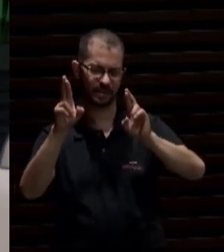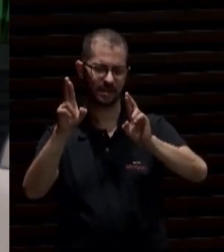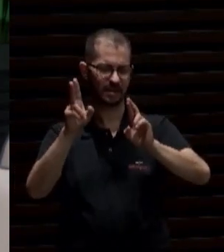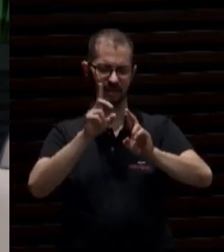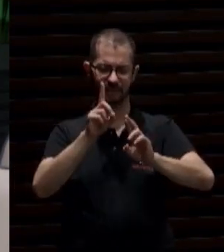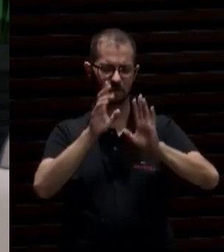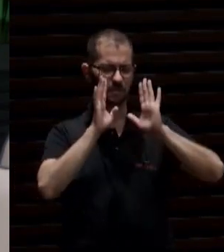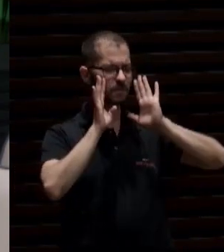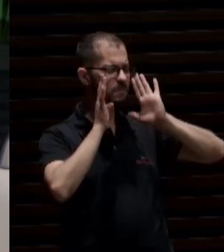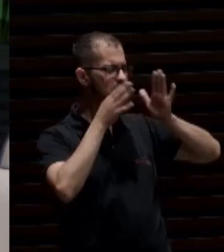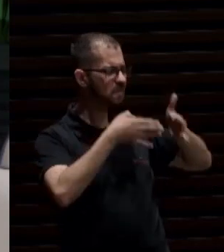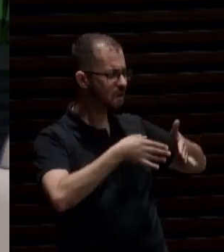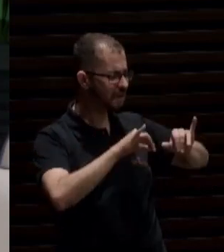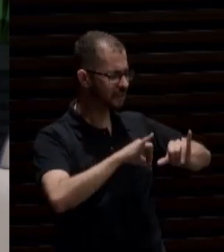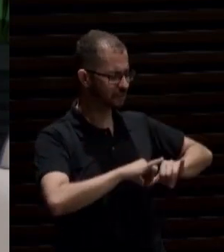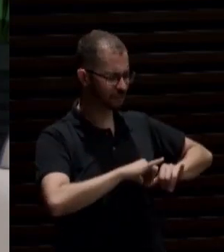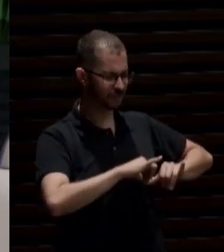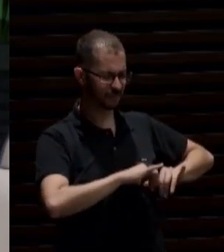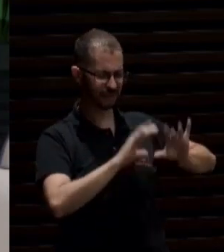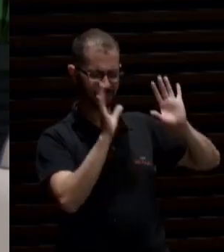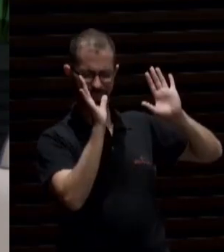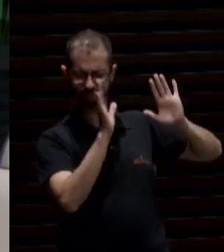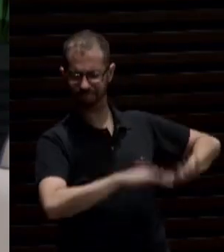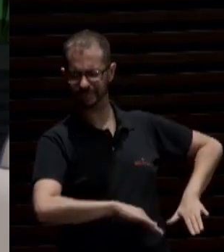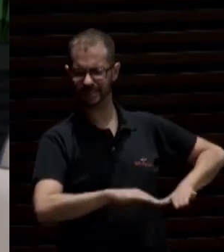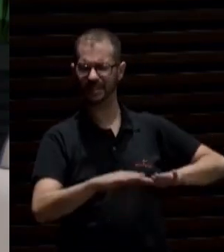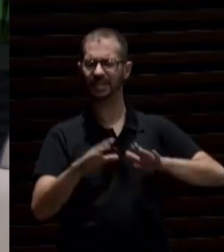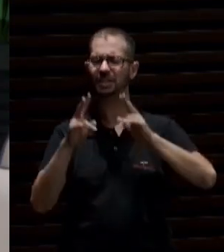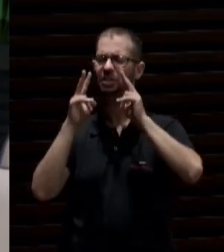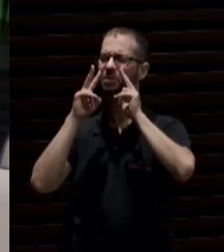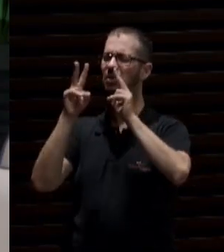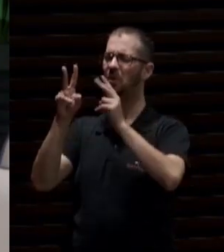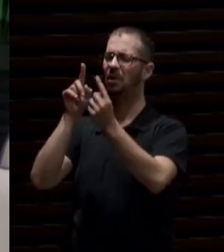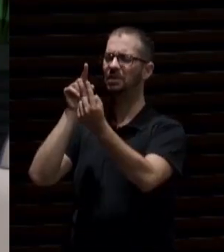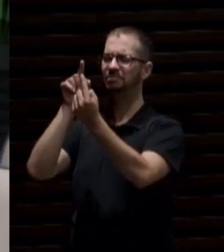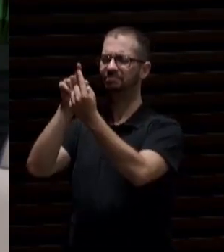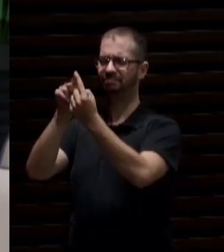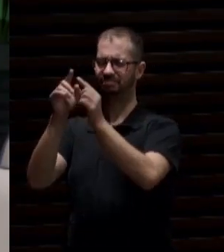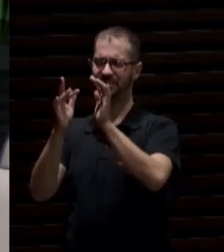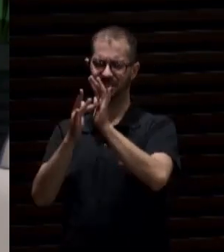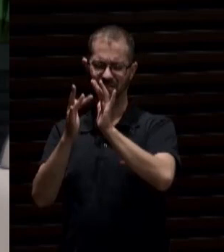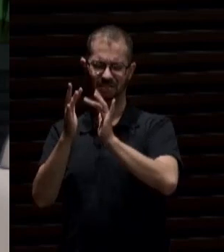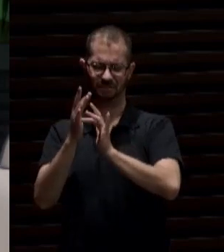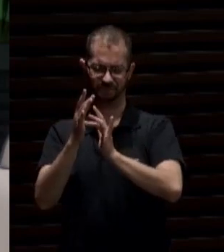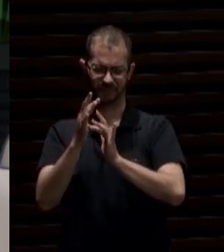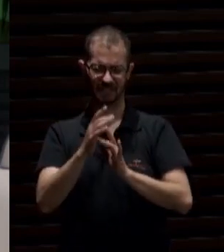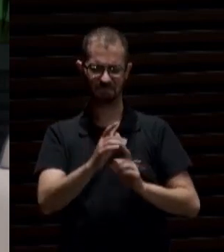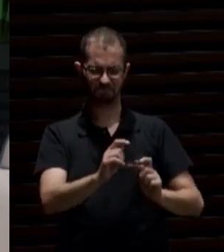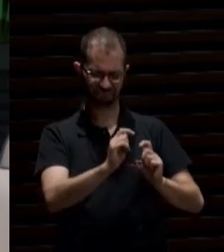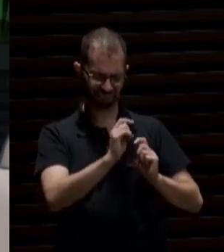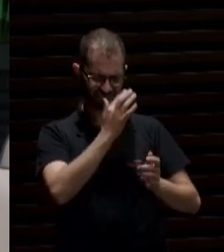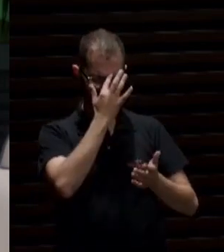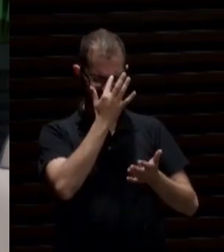sofrimento, que nós não venhamos a ficar presos nele, mas que, sendo provados e tentados, Pai, a nossa fé pelo Senhor